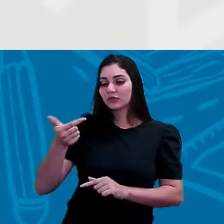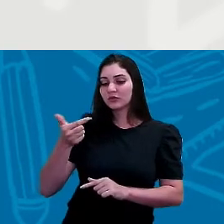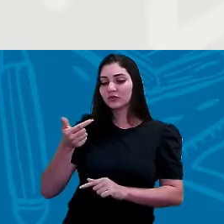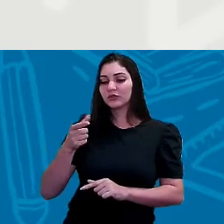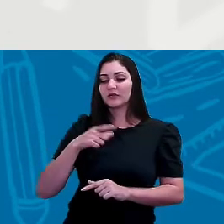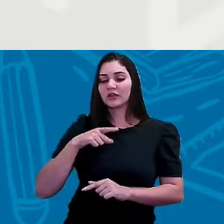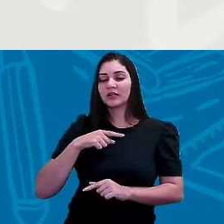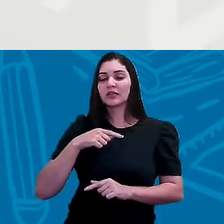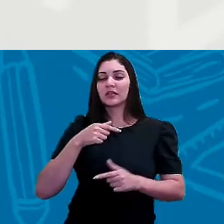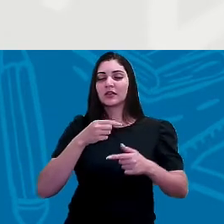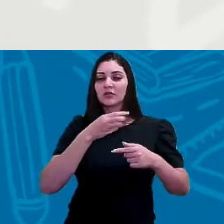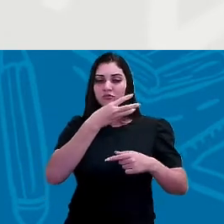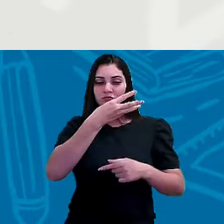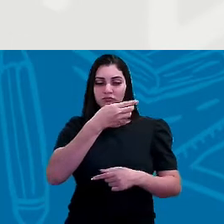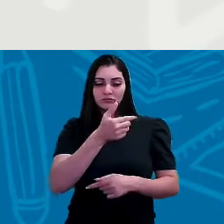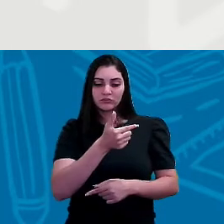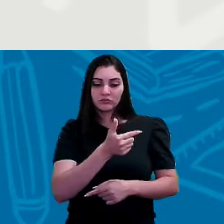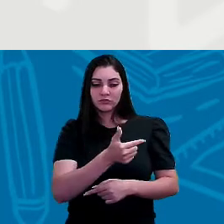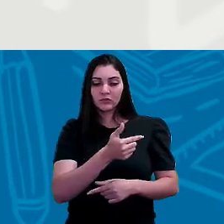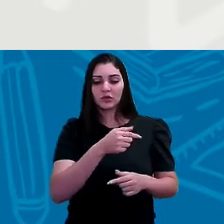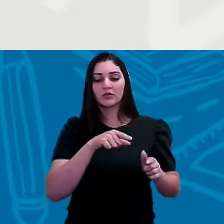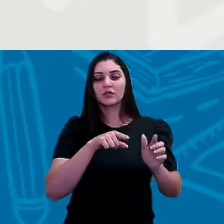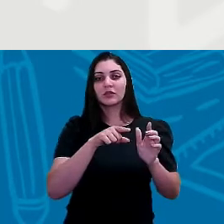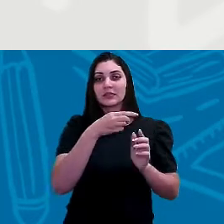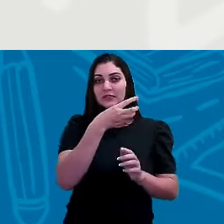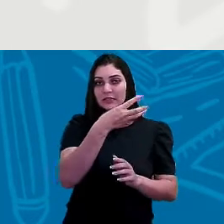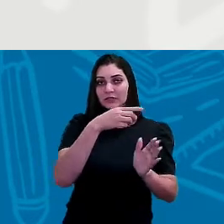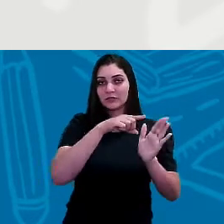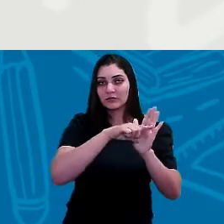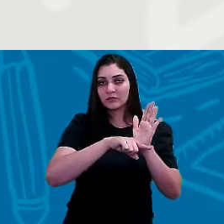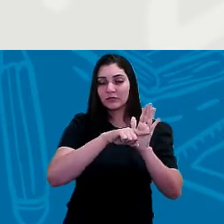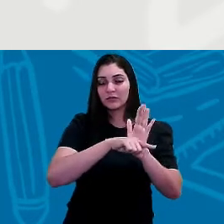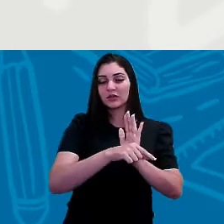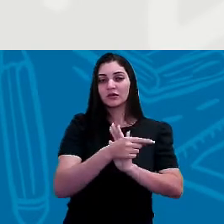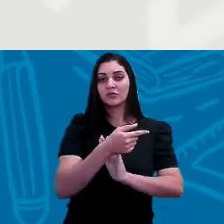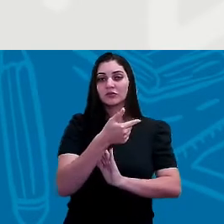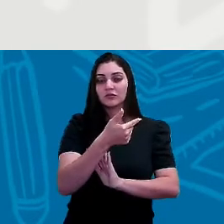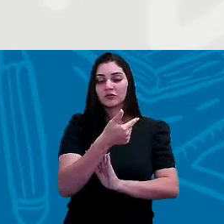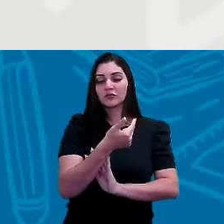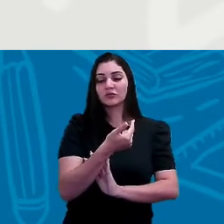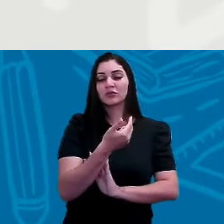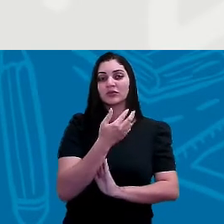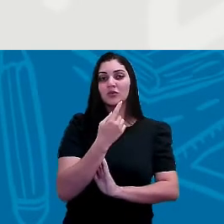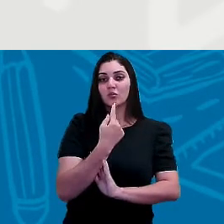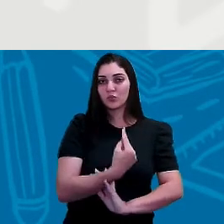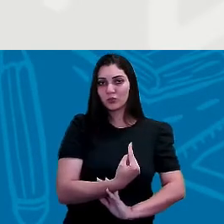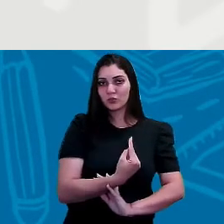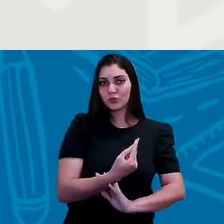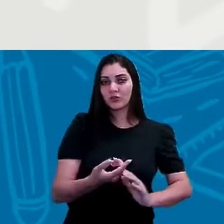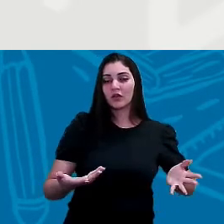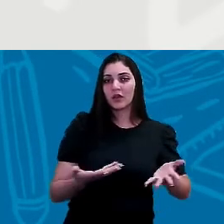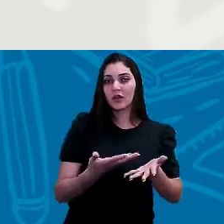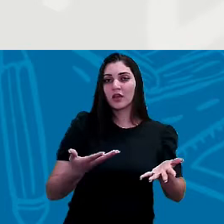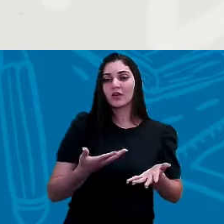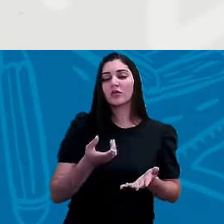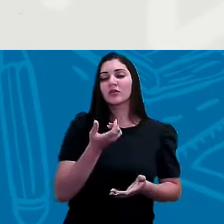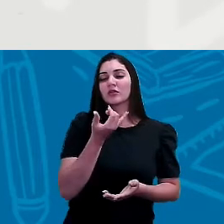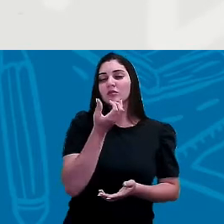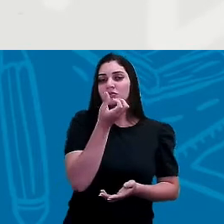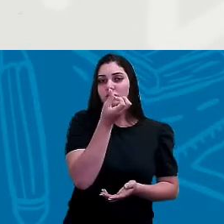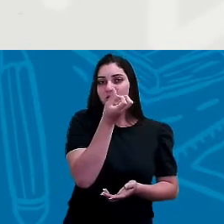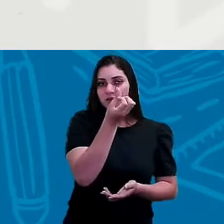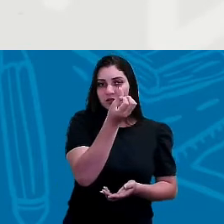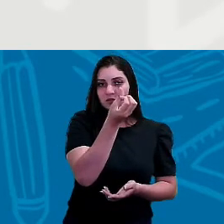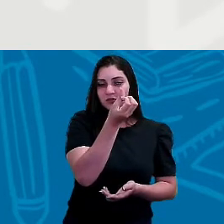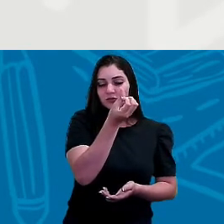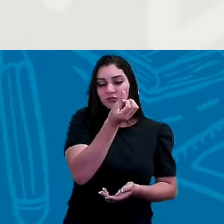lá embaixo do 3. Então, vai ser 3 menos 2, que ficou 1. Aí, agora, eu pego aquele 6 que está lá